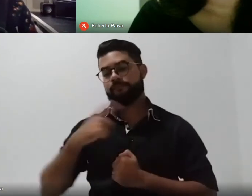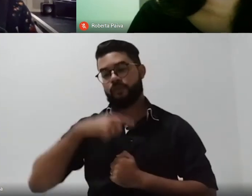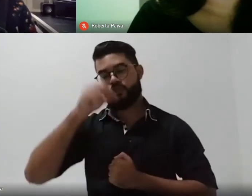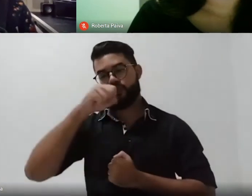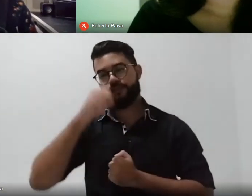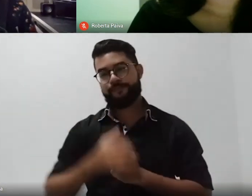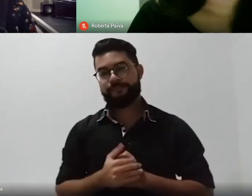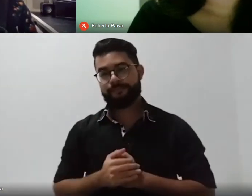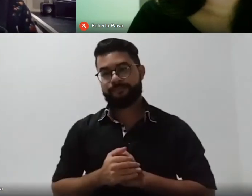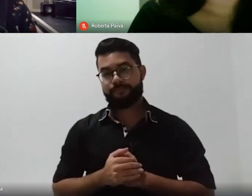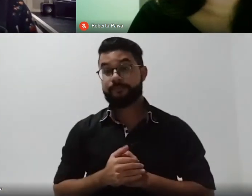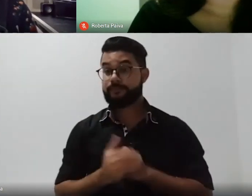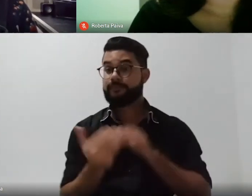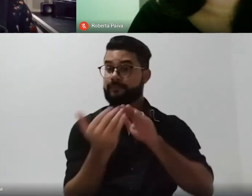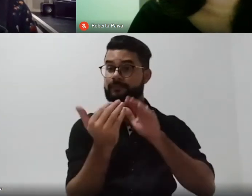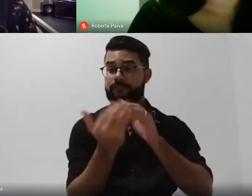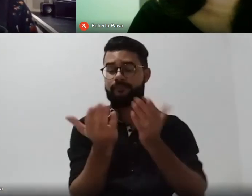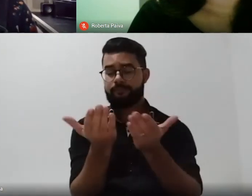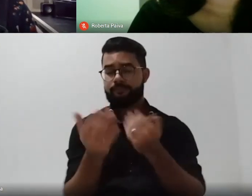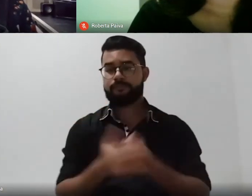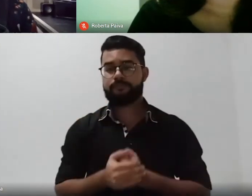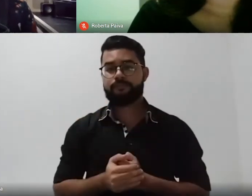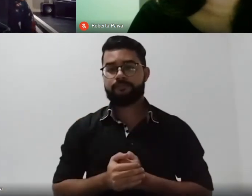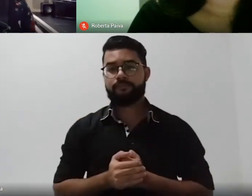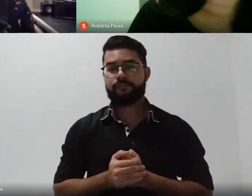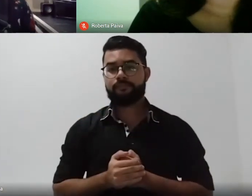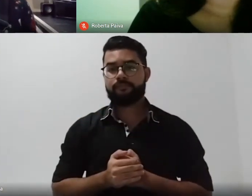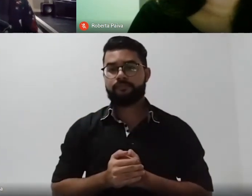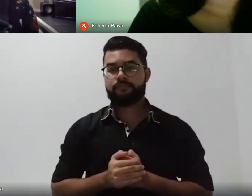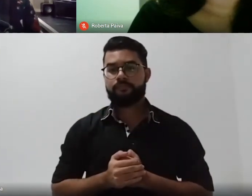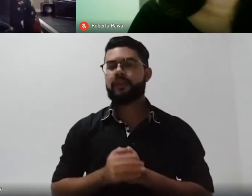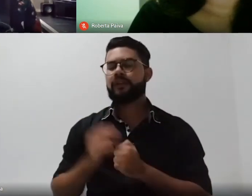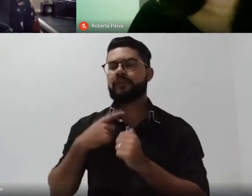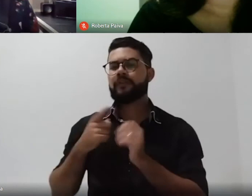Né? Verdade, Marcelo. Rinaldo, deixa eu te falar.